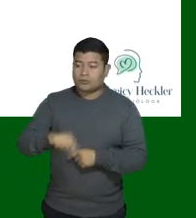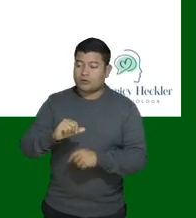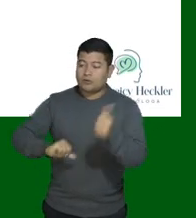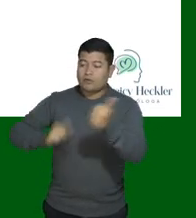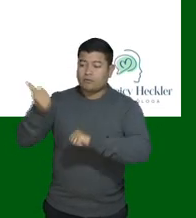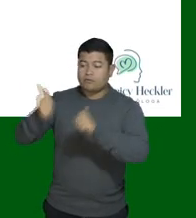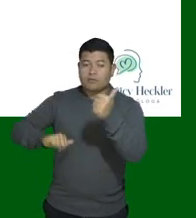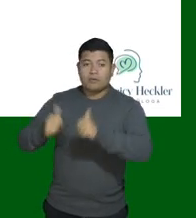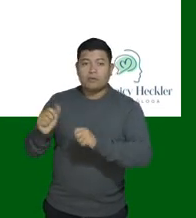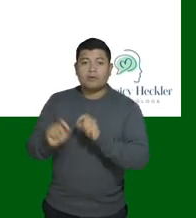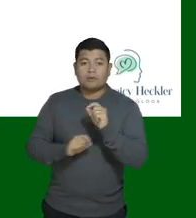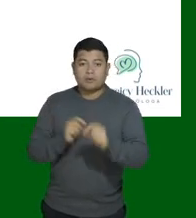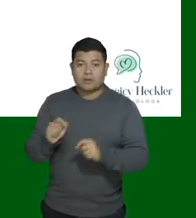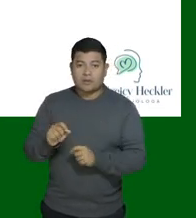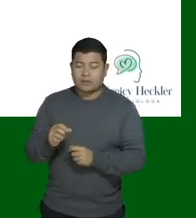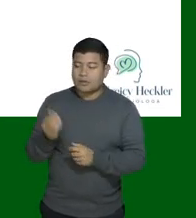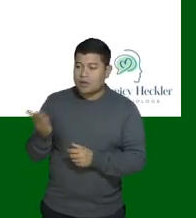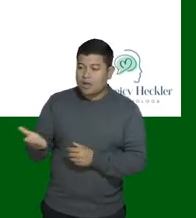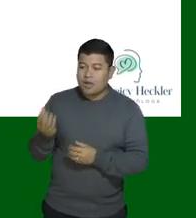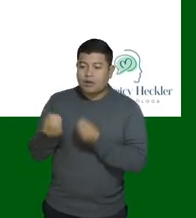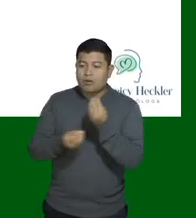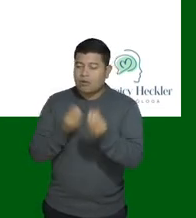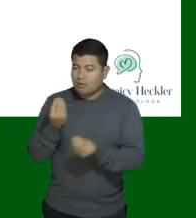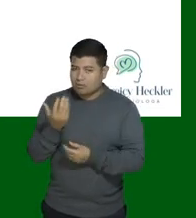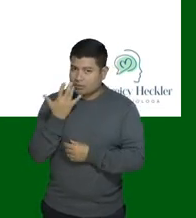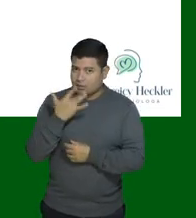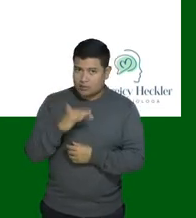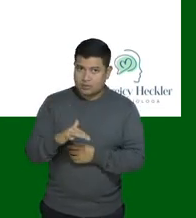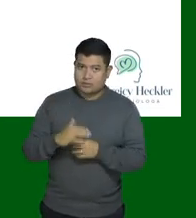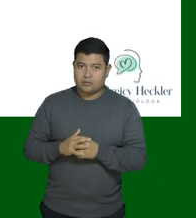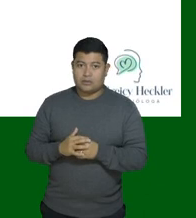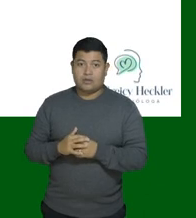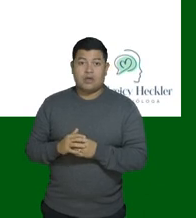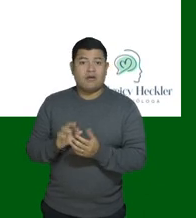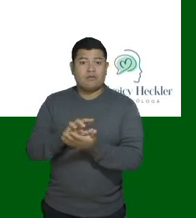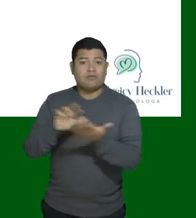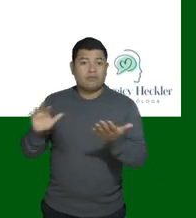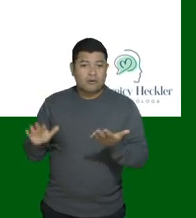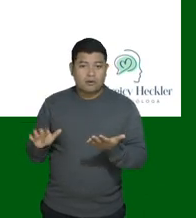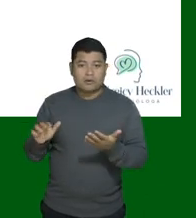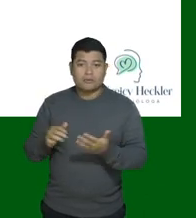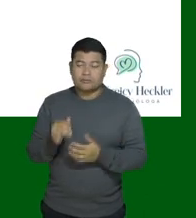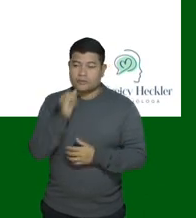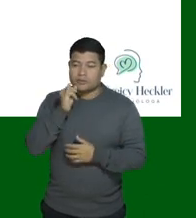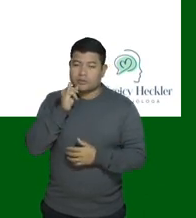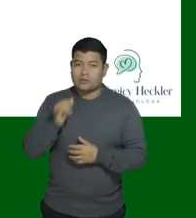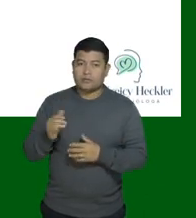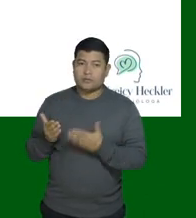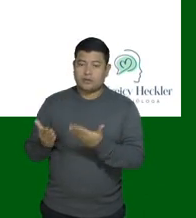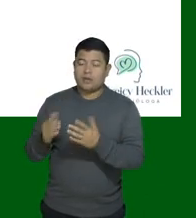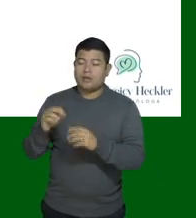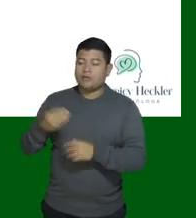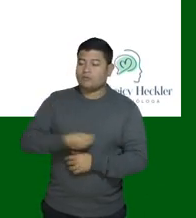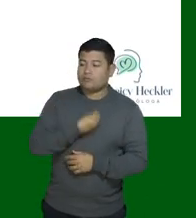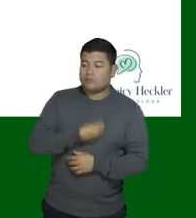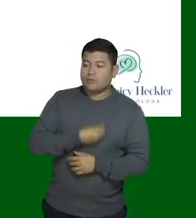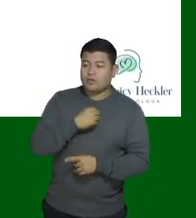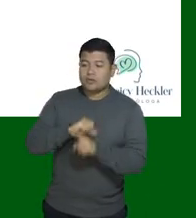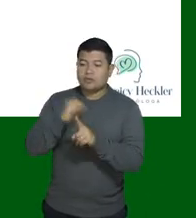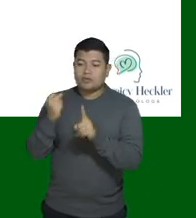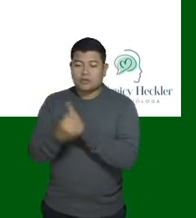de linguagem, cognitivo, né? O desempenho na vida social, acadêmica,